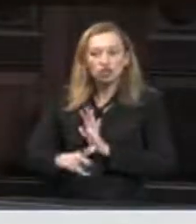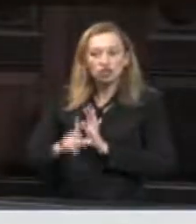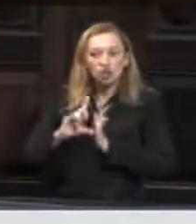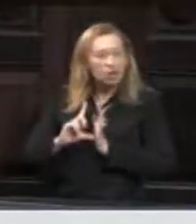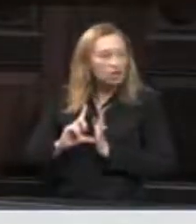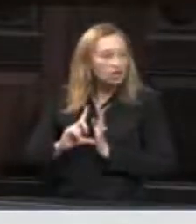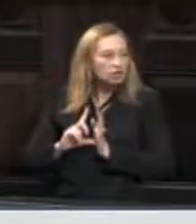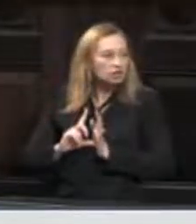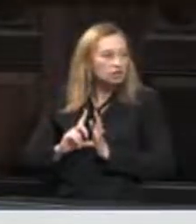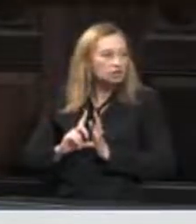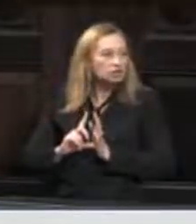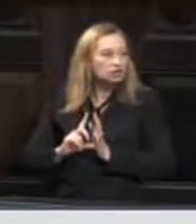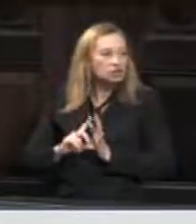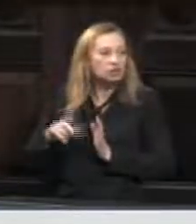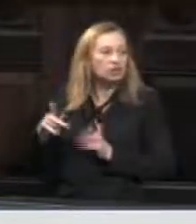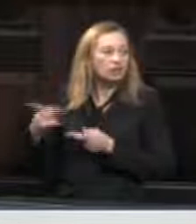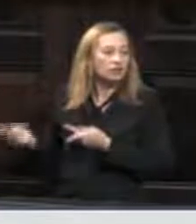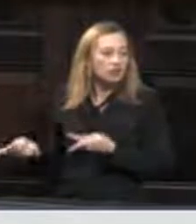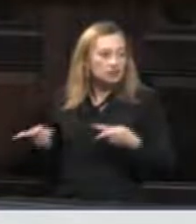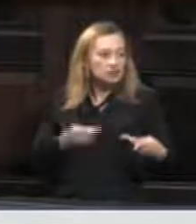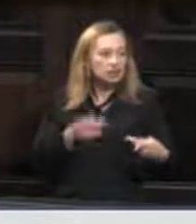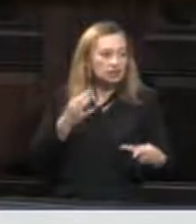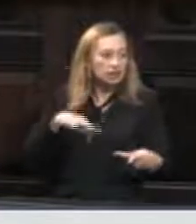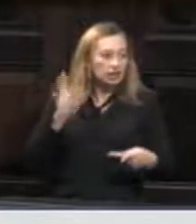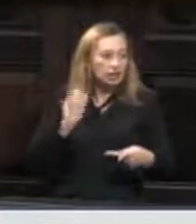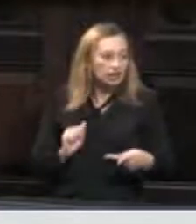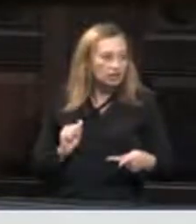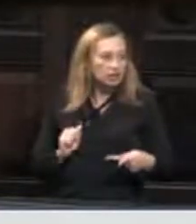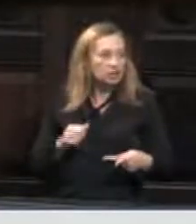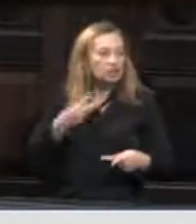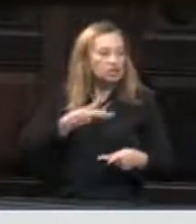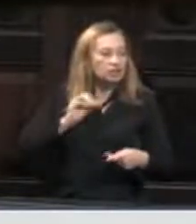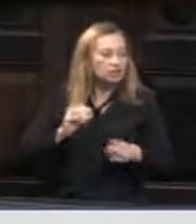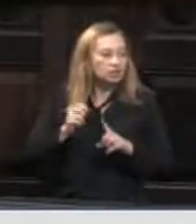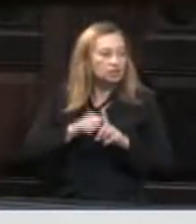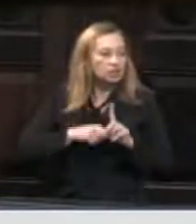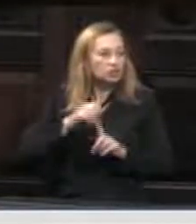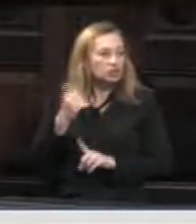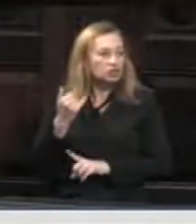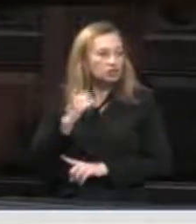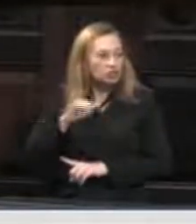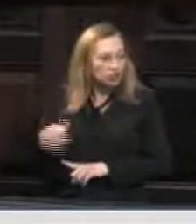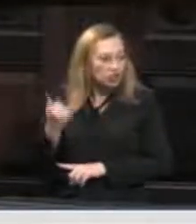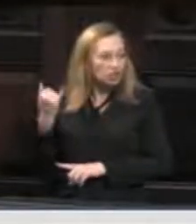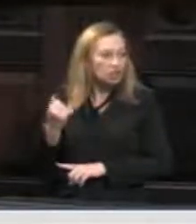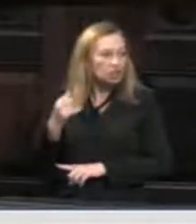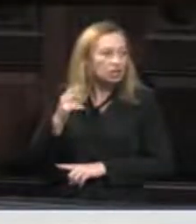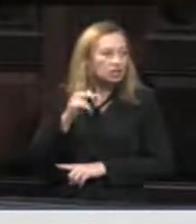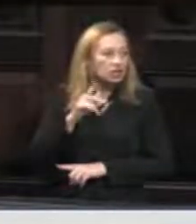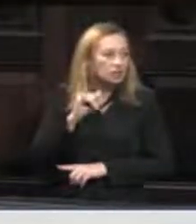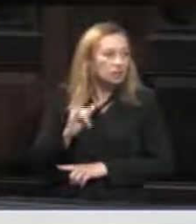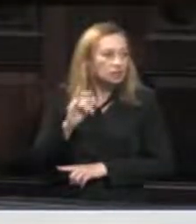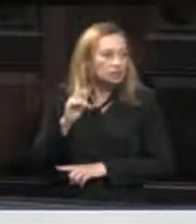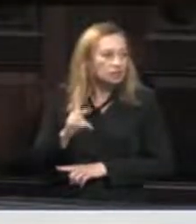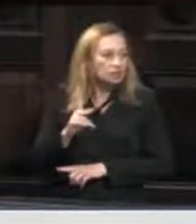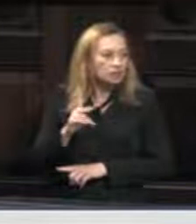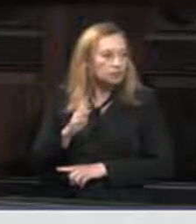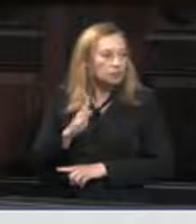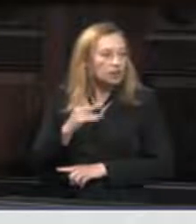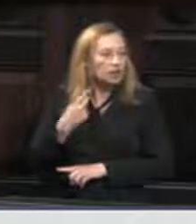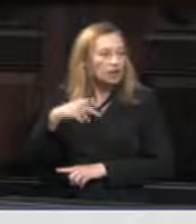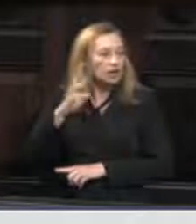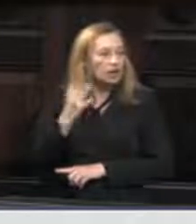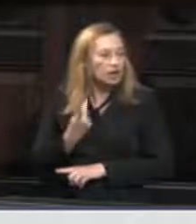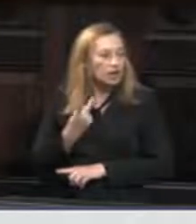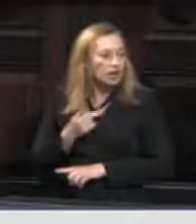visita técnica, que foi marcada para o dia 30 de janeiro, no dia 29, o IPDH foi surpreendido com a polícia em